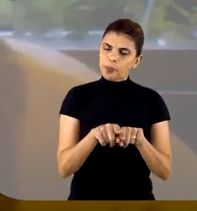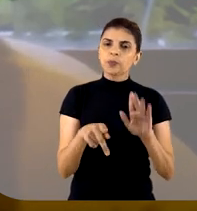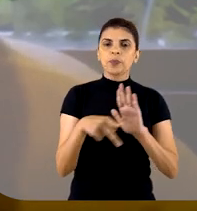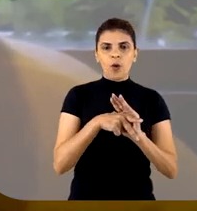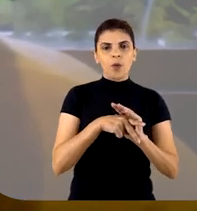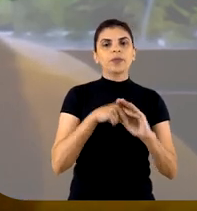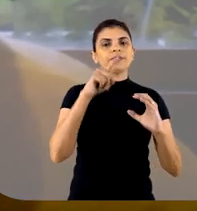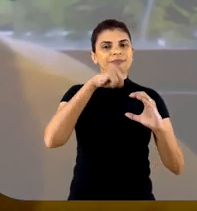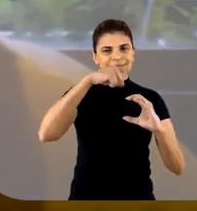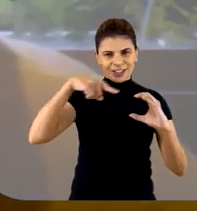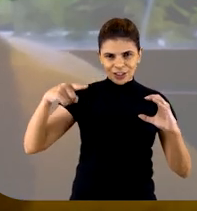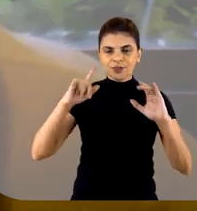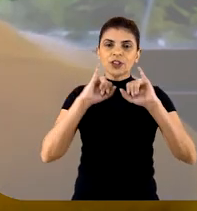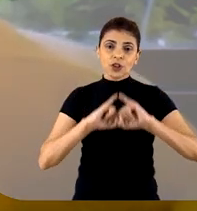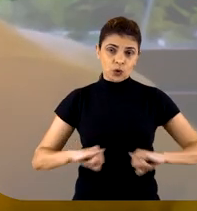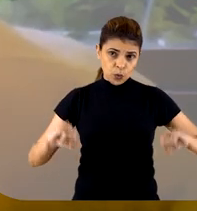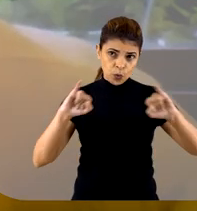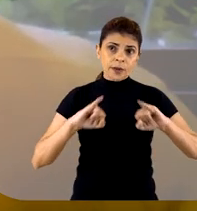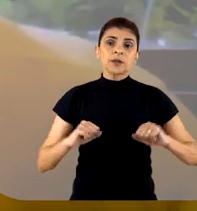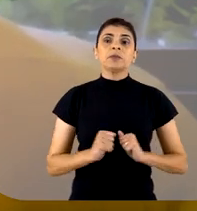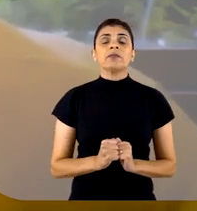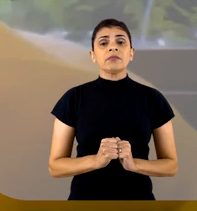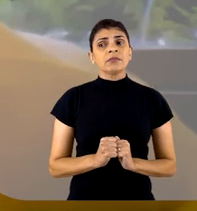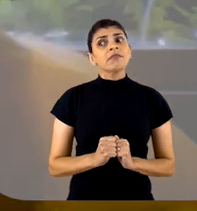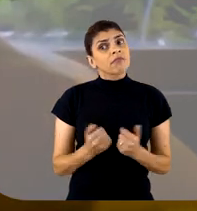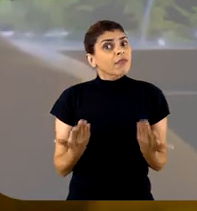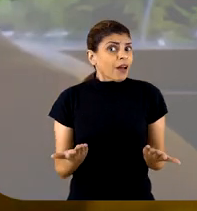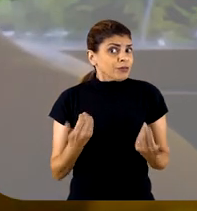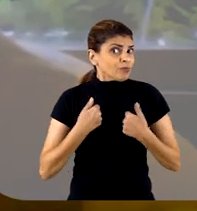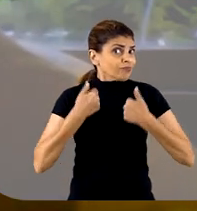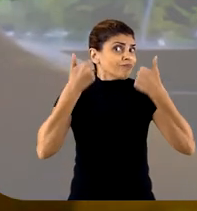de divulgação científica. Bom,